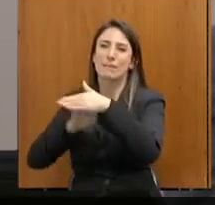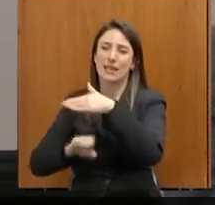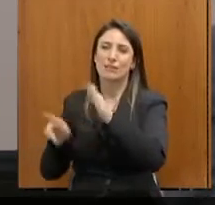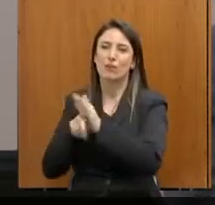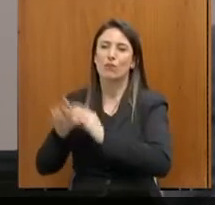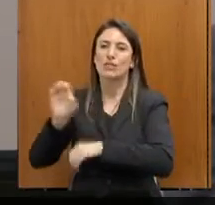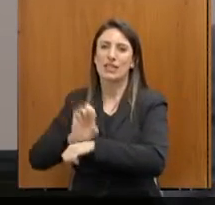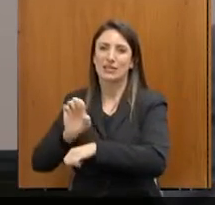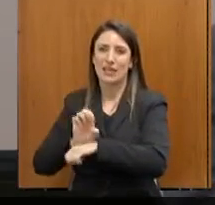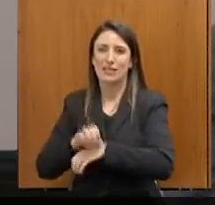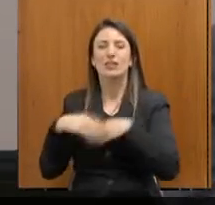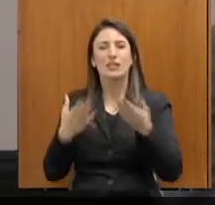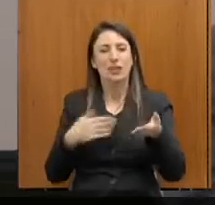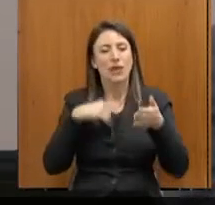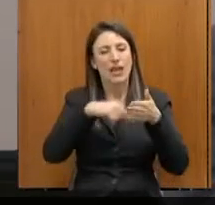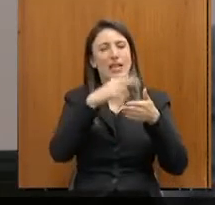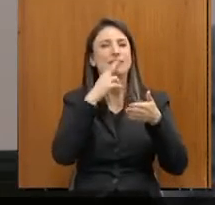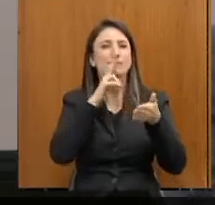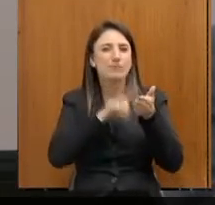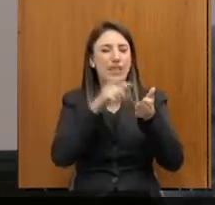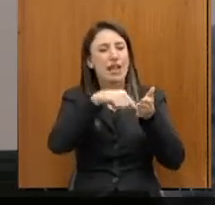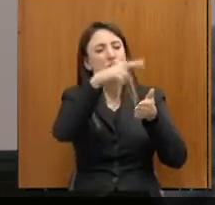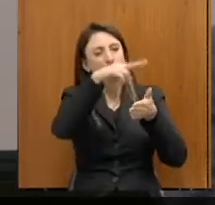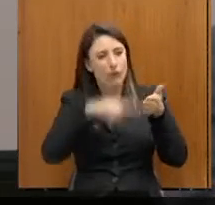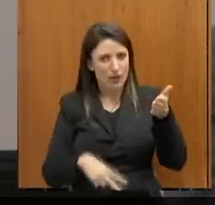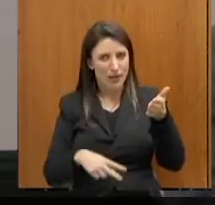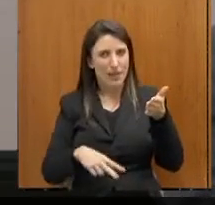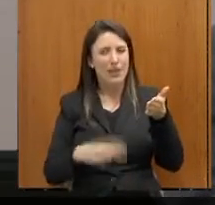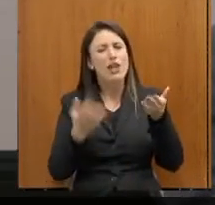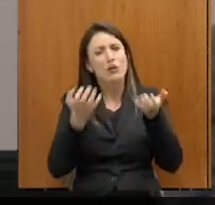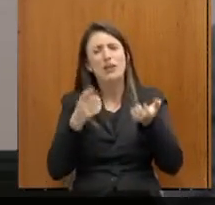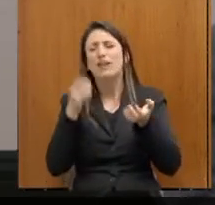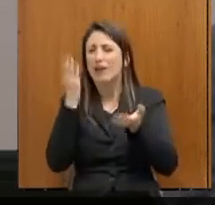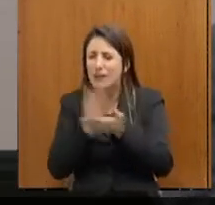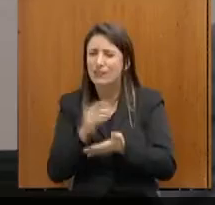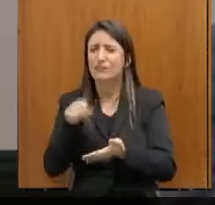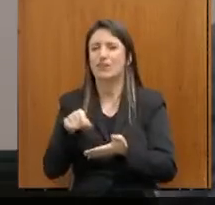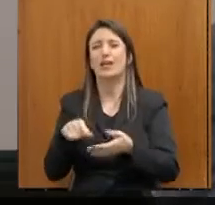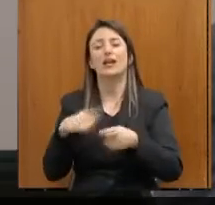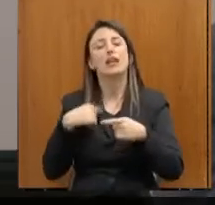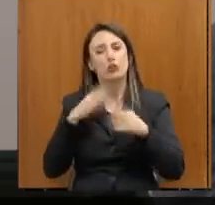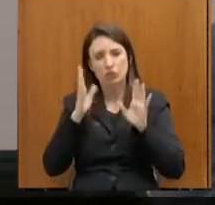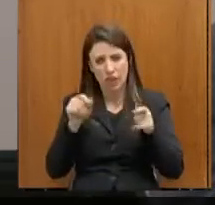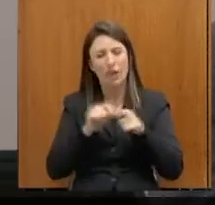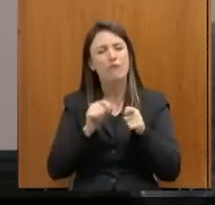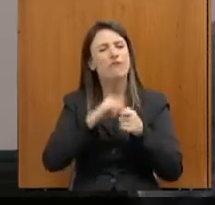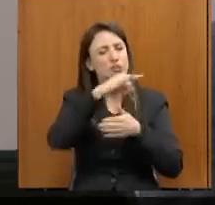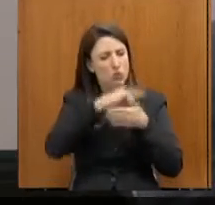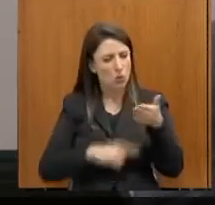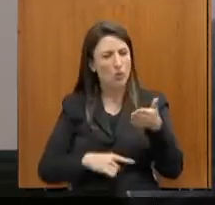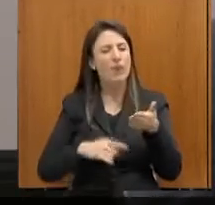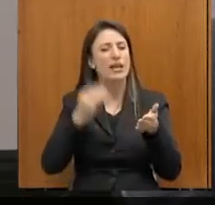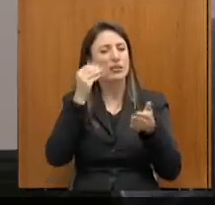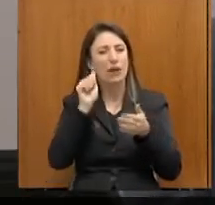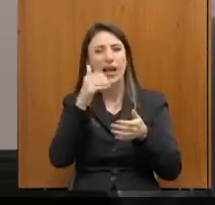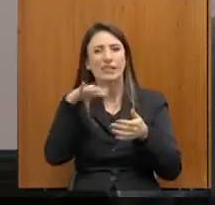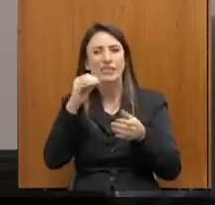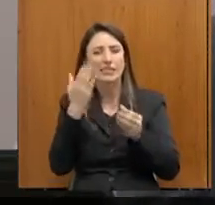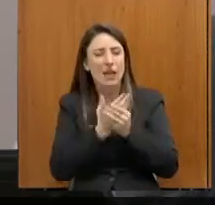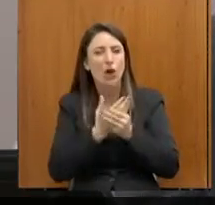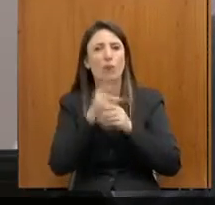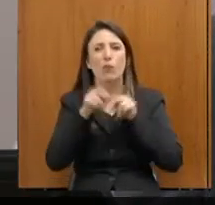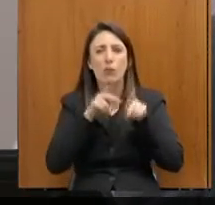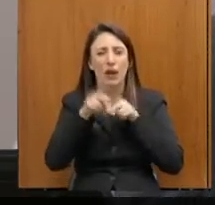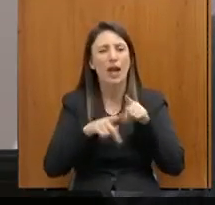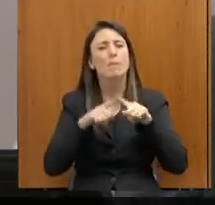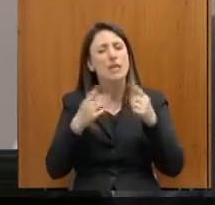vou ler que o que que saiu e queria que você pudesse acabar com isso que eu já até entrei com uma reclamação Popular mas que talvez se eu tivesse a sensibilidade